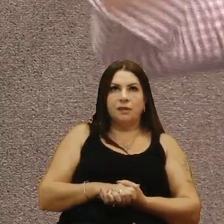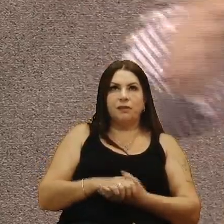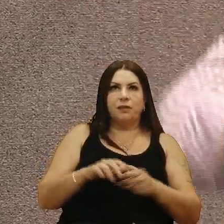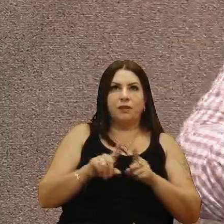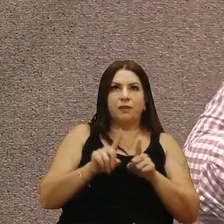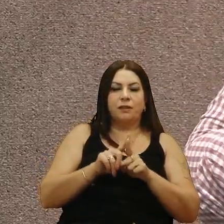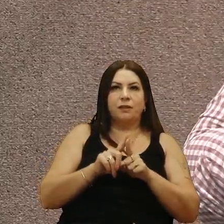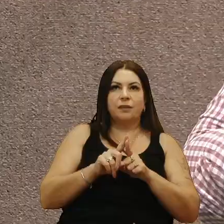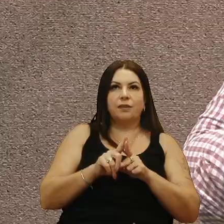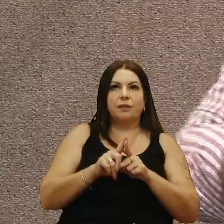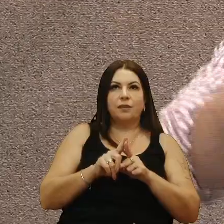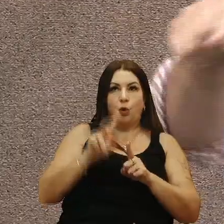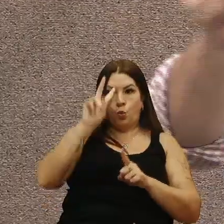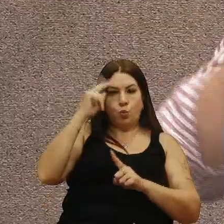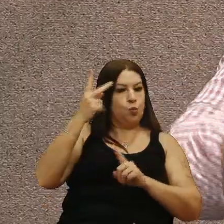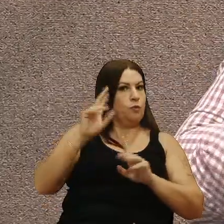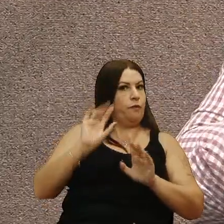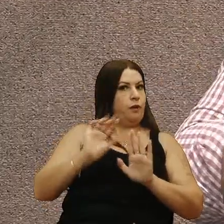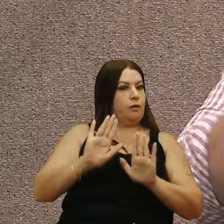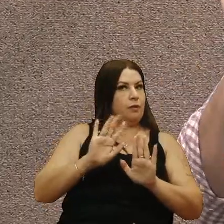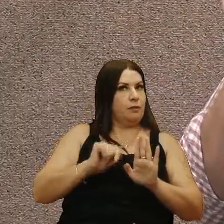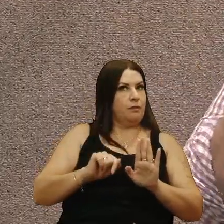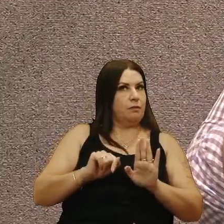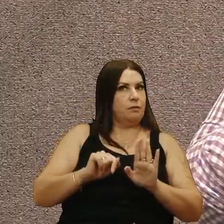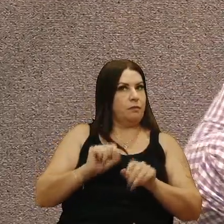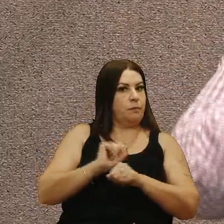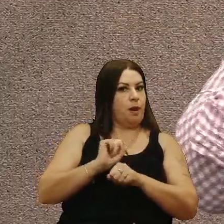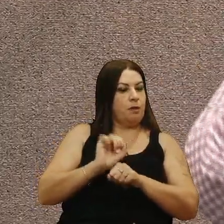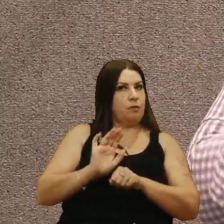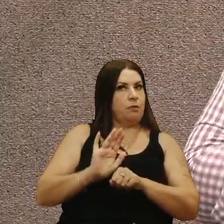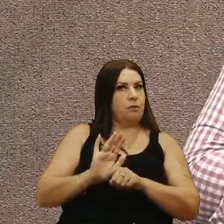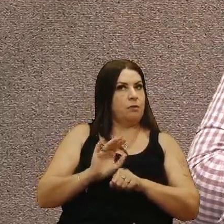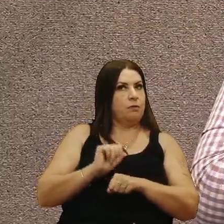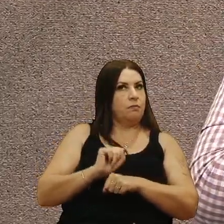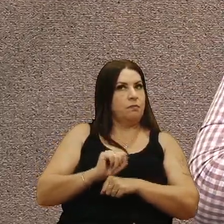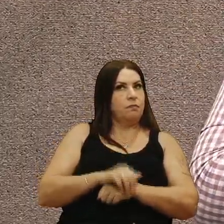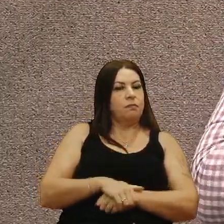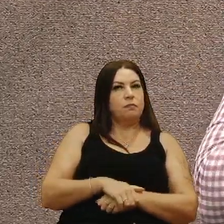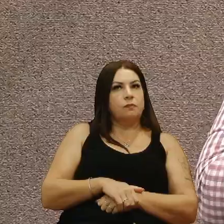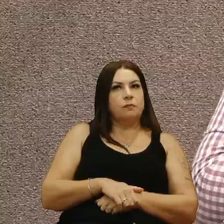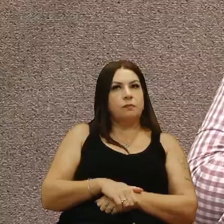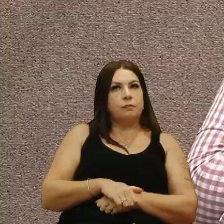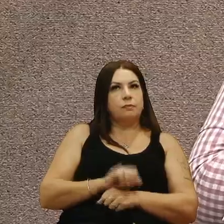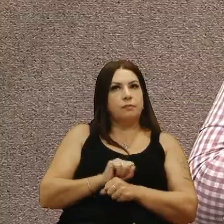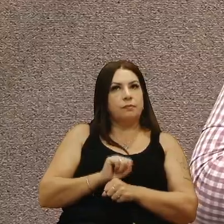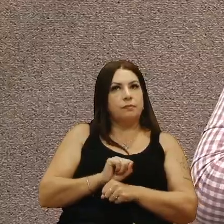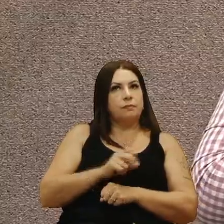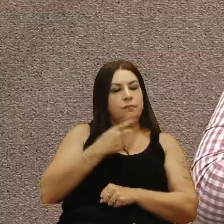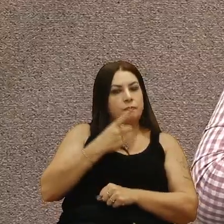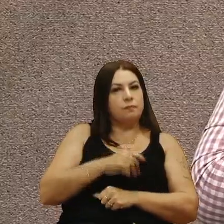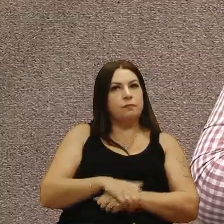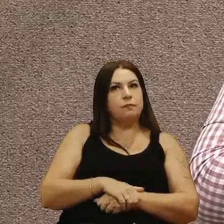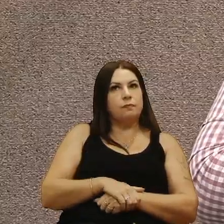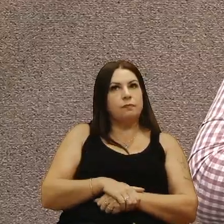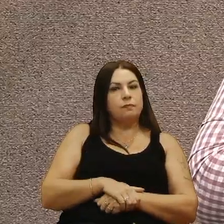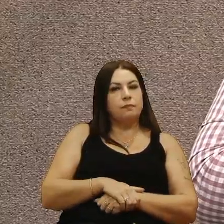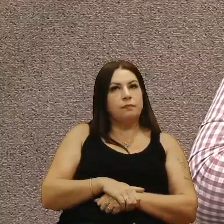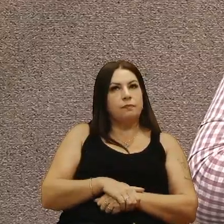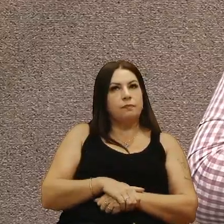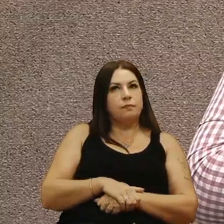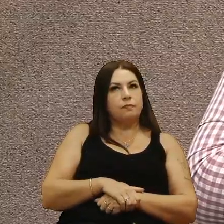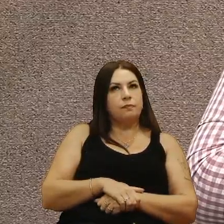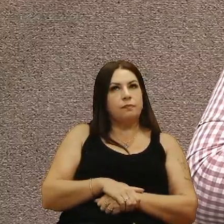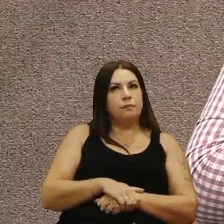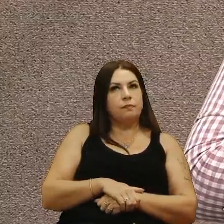não surto, eu fico aqui. Obrigado, eu fico aguardando aqui. Obrigado. Eu estou aguardando. Obrigado. Eu estou aguardando para falar aqui, presidente. Obrigado. Vereador Caleb,